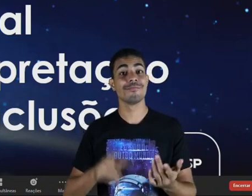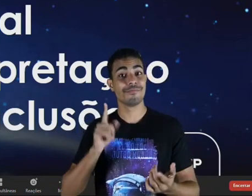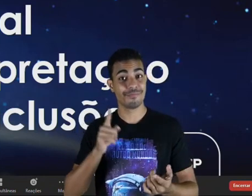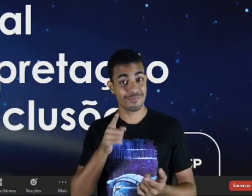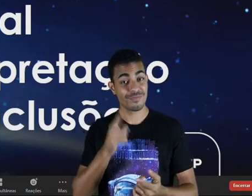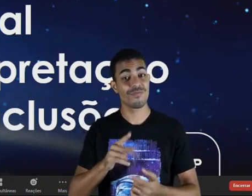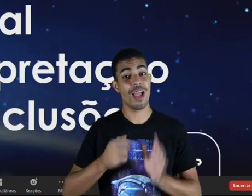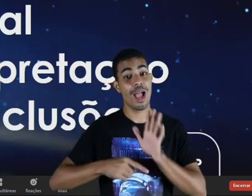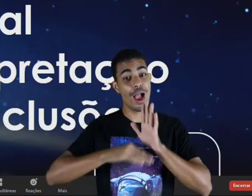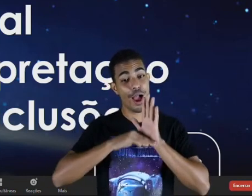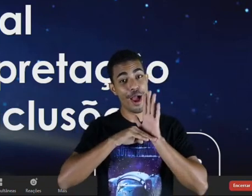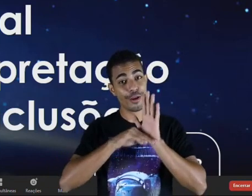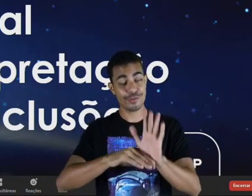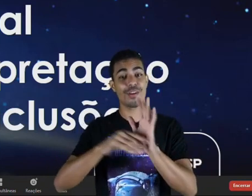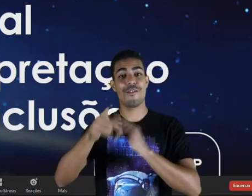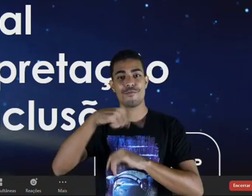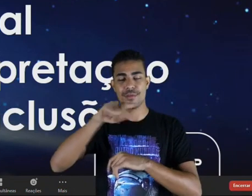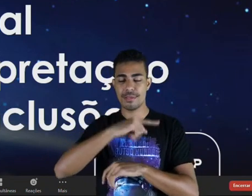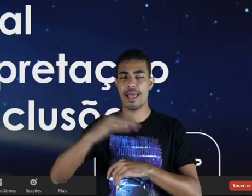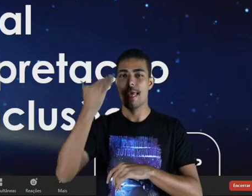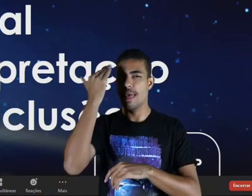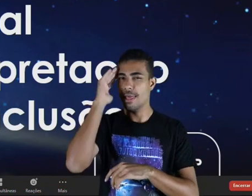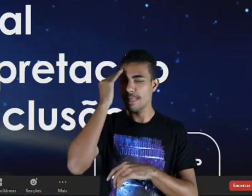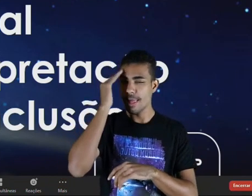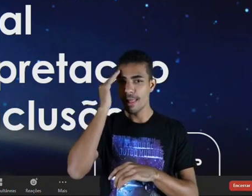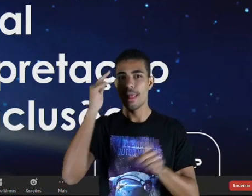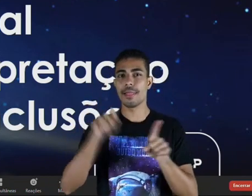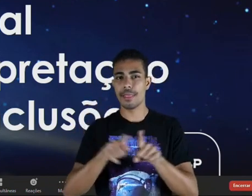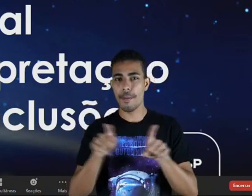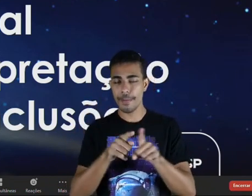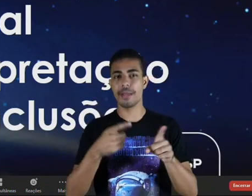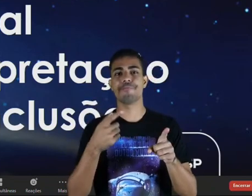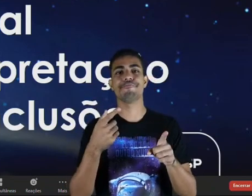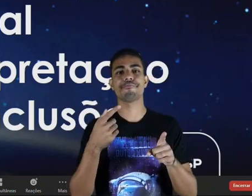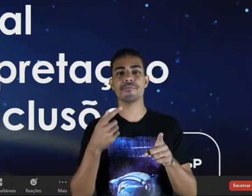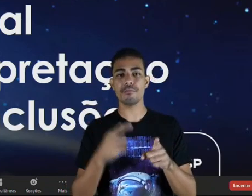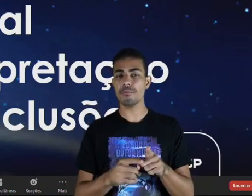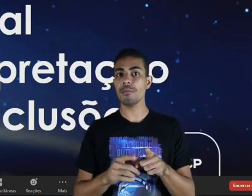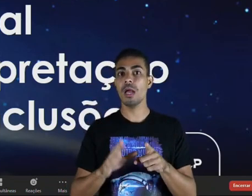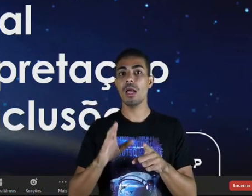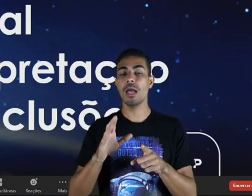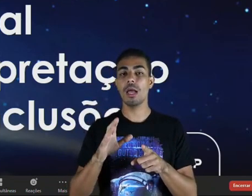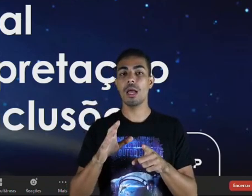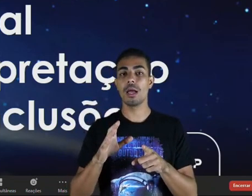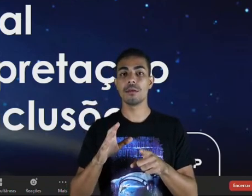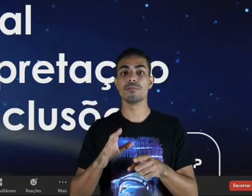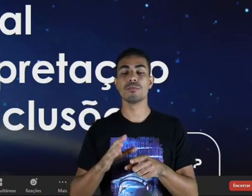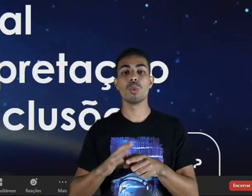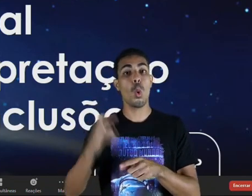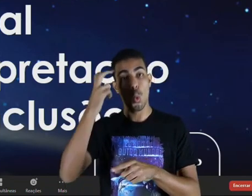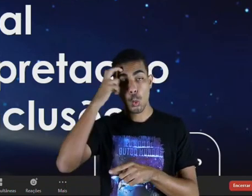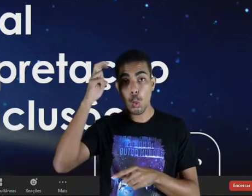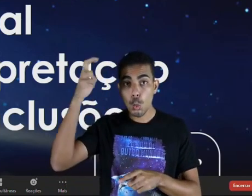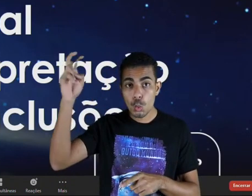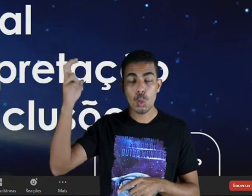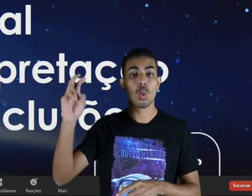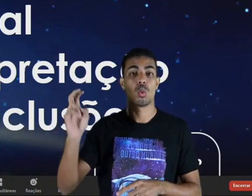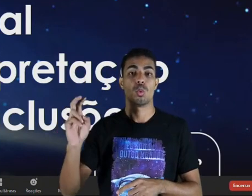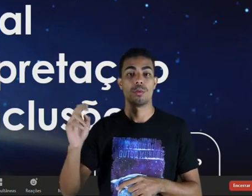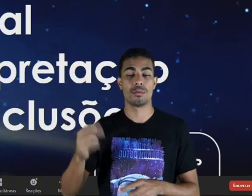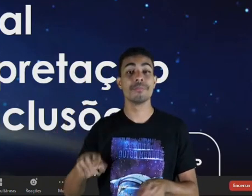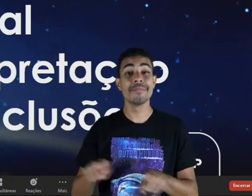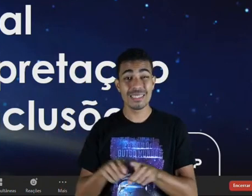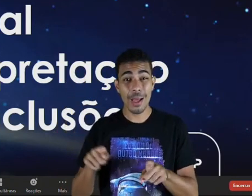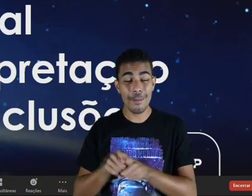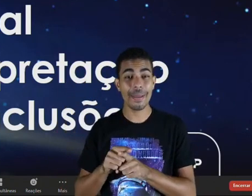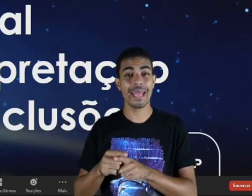muito você a entender a Bíblia Sagrada, expressões, usos e costumes, cultura. Número 6, faça também uma análise